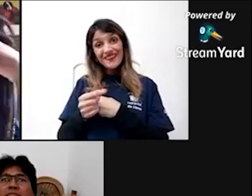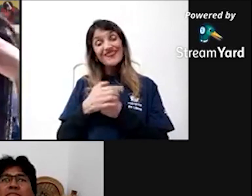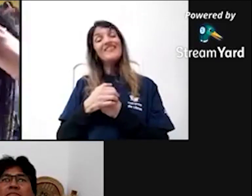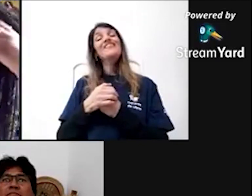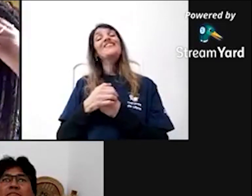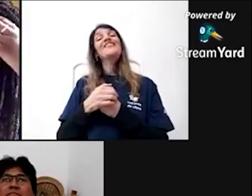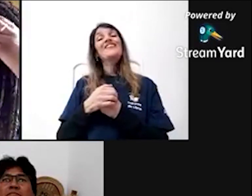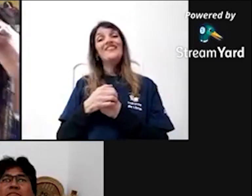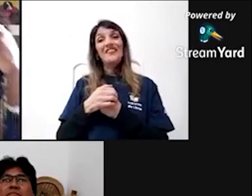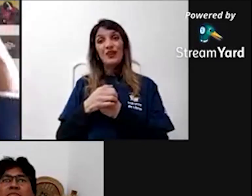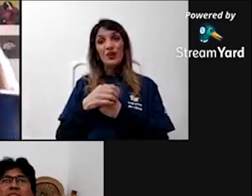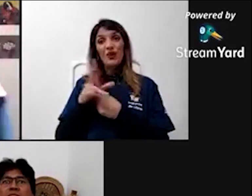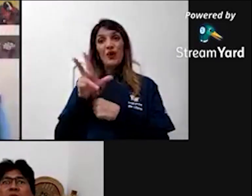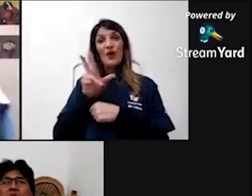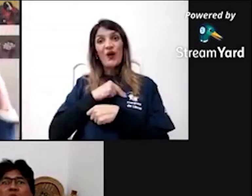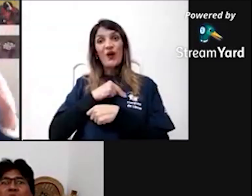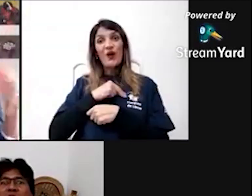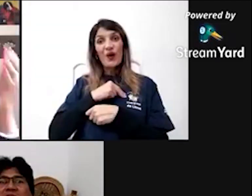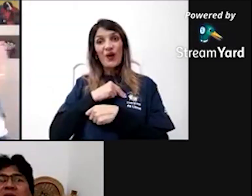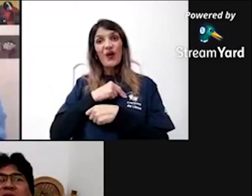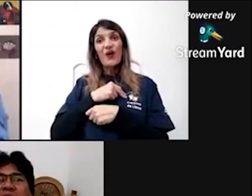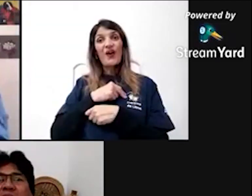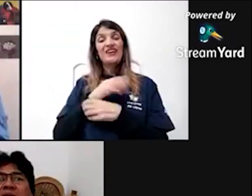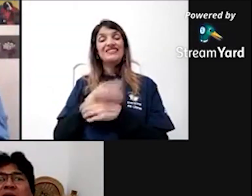Jesus, nunca falei para tanta gente ao mesmo tempo.